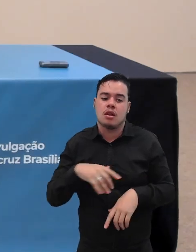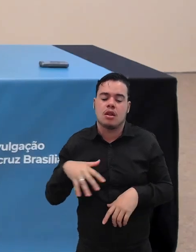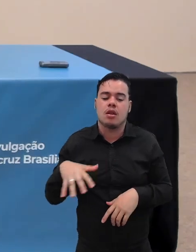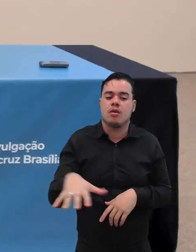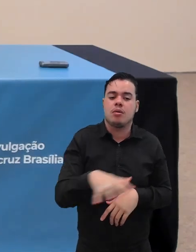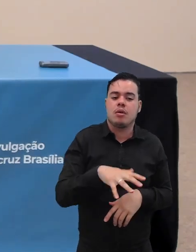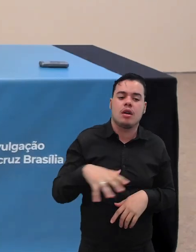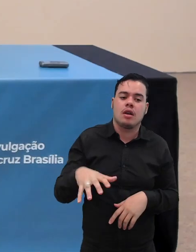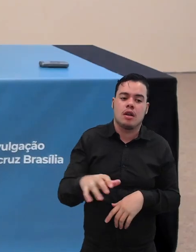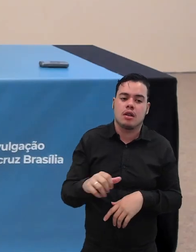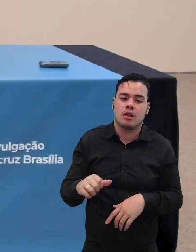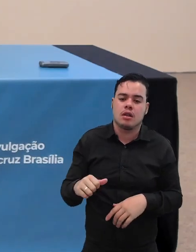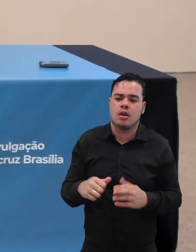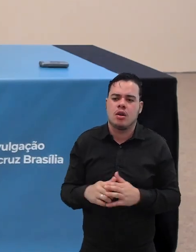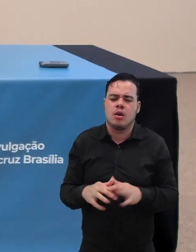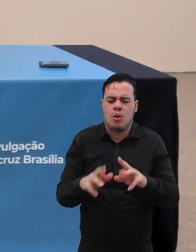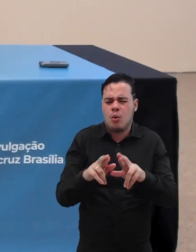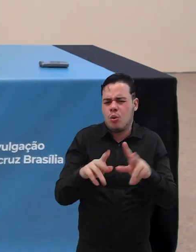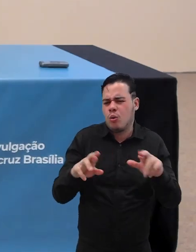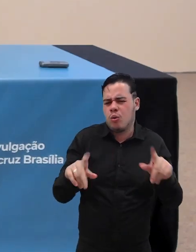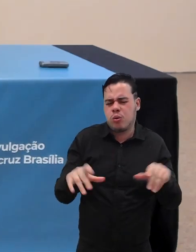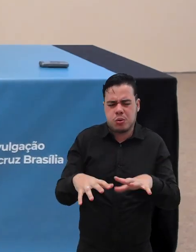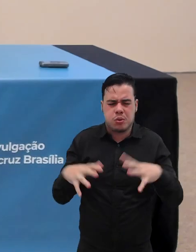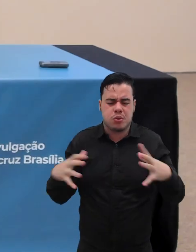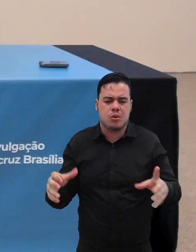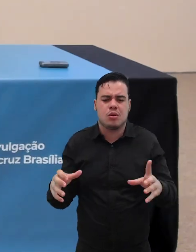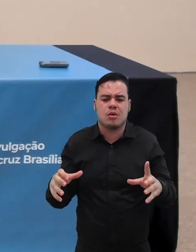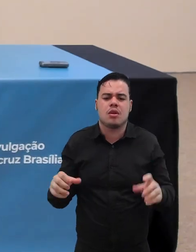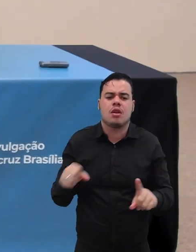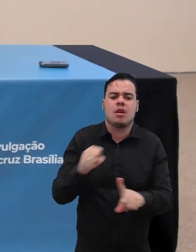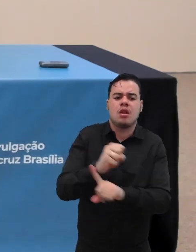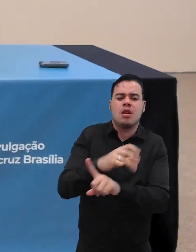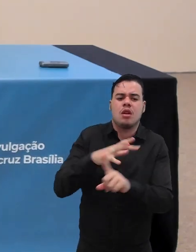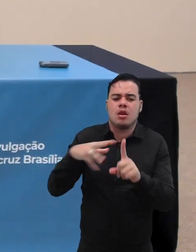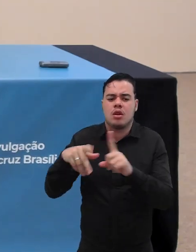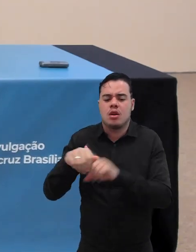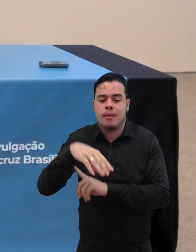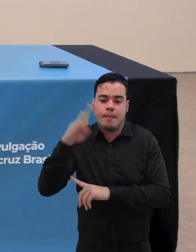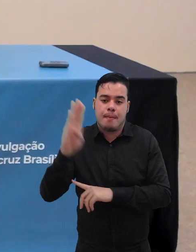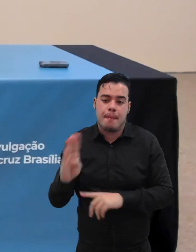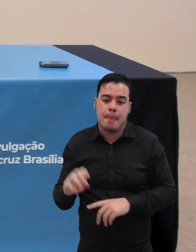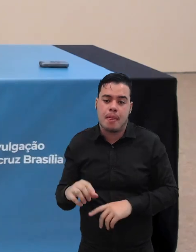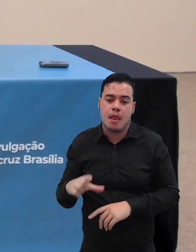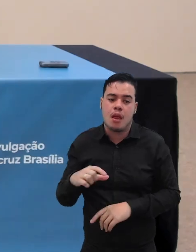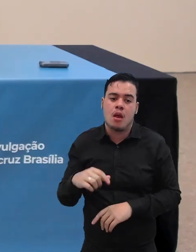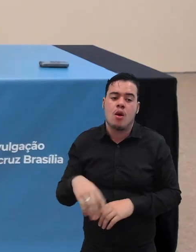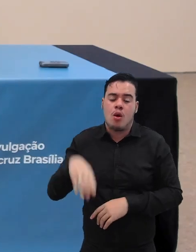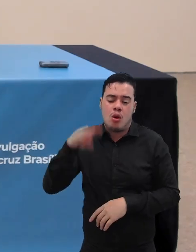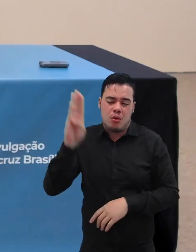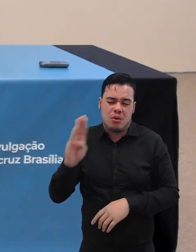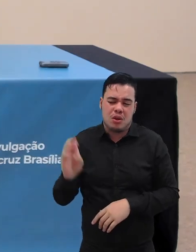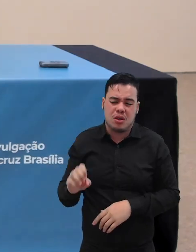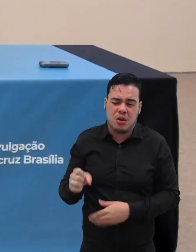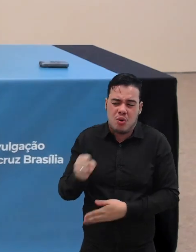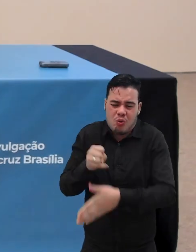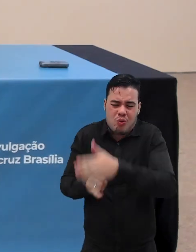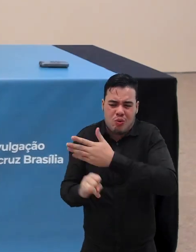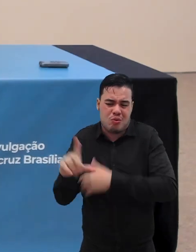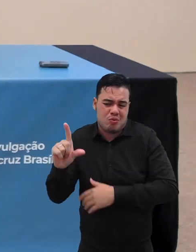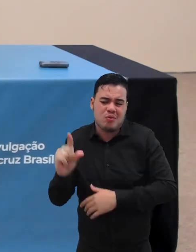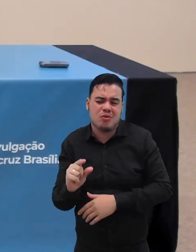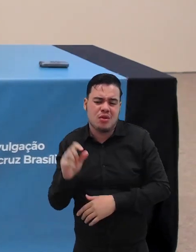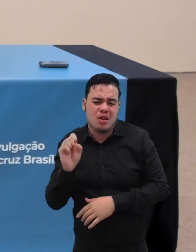com alcance muito grande na sociedade brasileira, apesar do pouco recurso que o Brasil investe. Se a gente olha para os outros